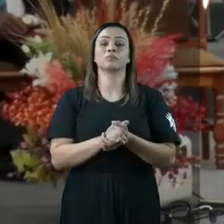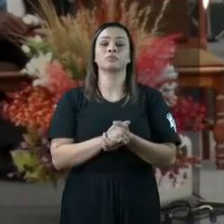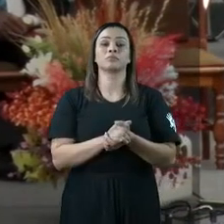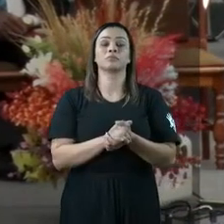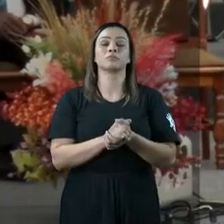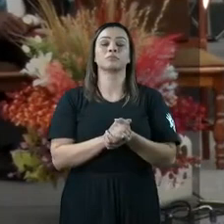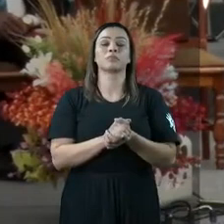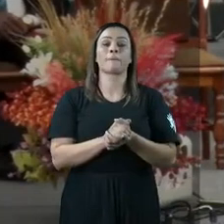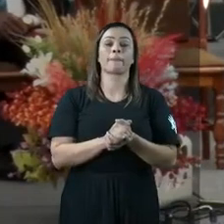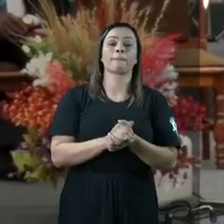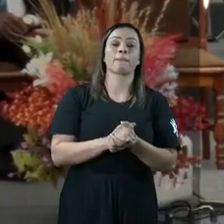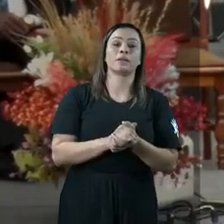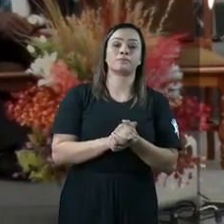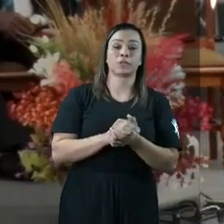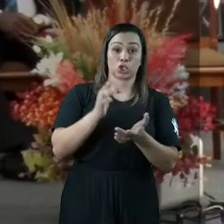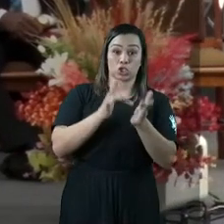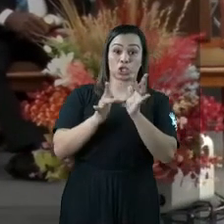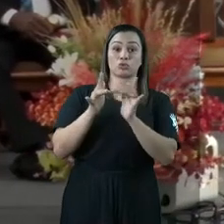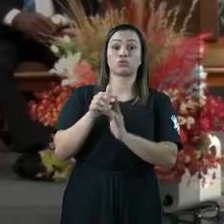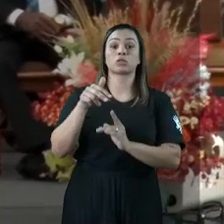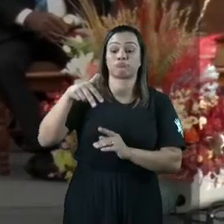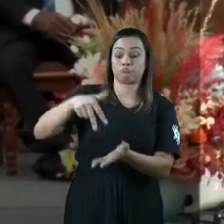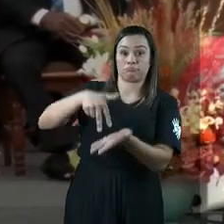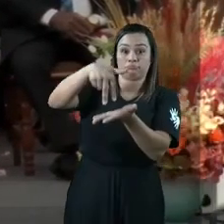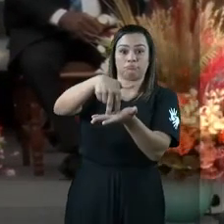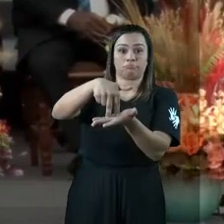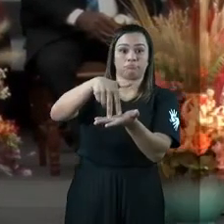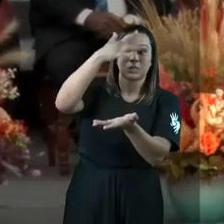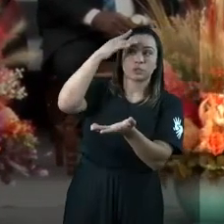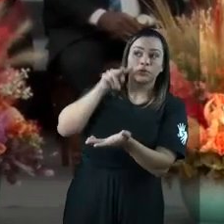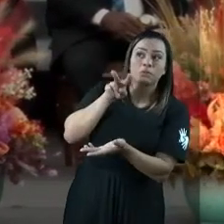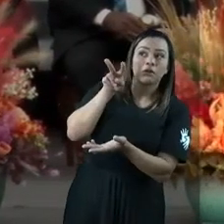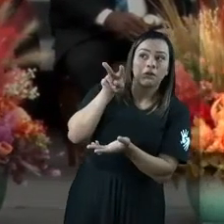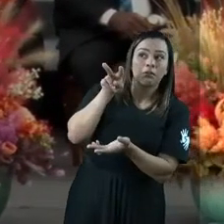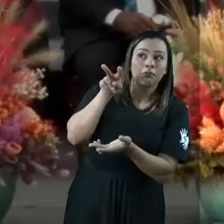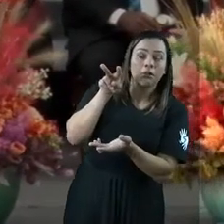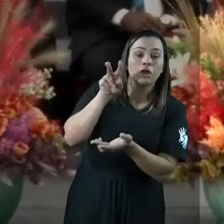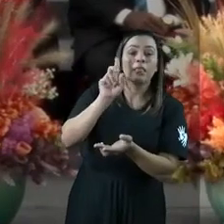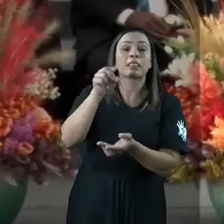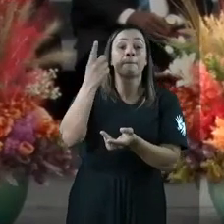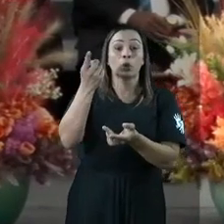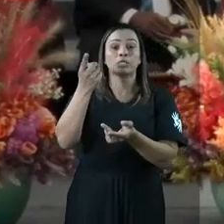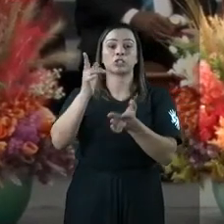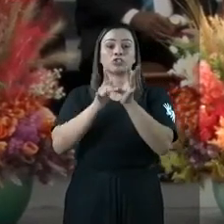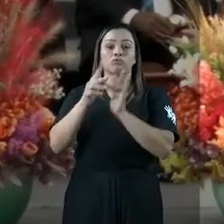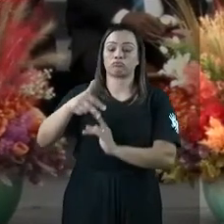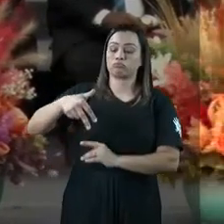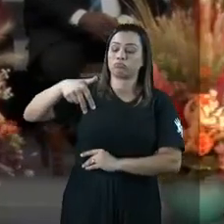foi ocultado deles. Por quê? Porque tem hora que ele deixa a gente ver ele, tem hora que ele se esconde na